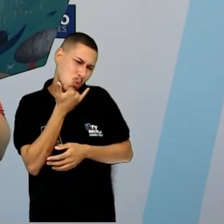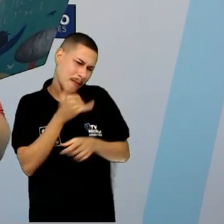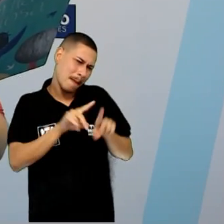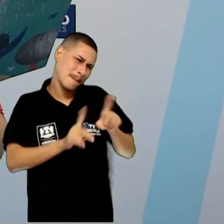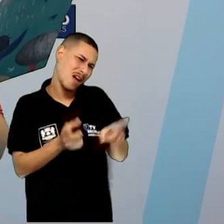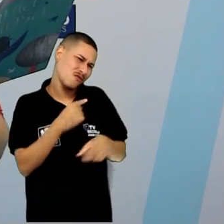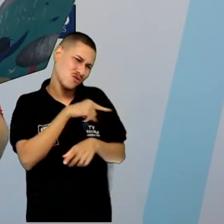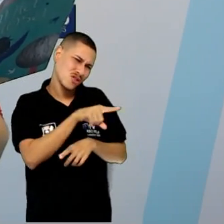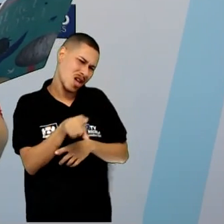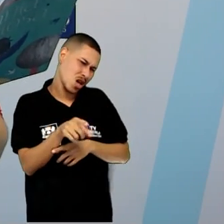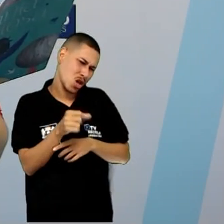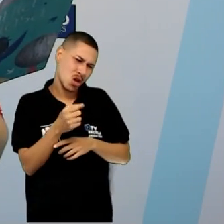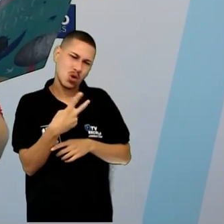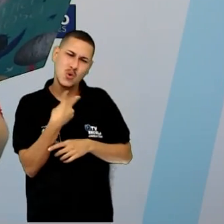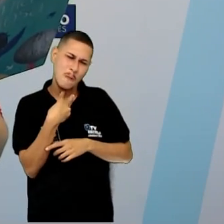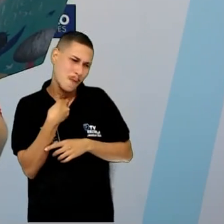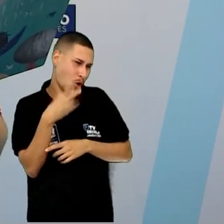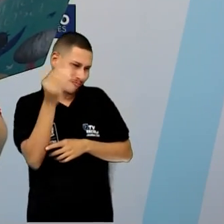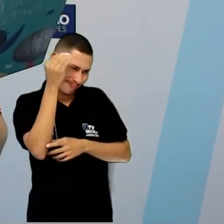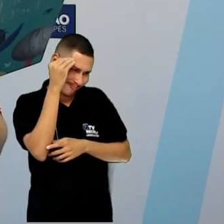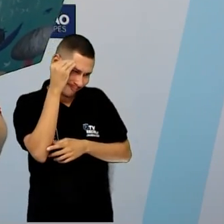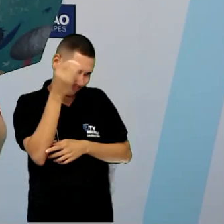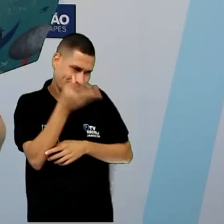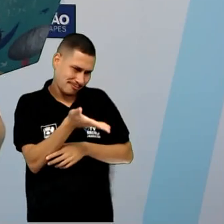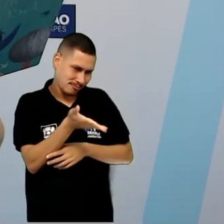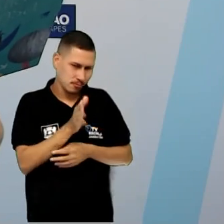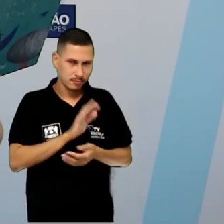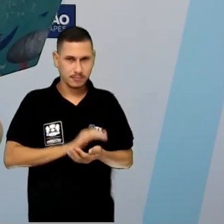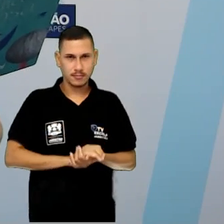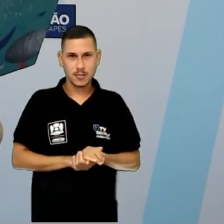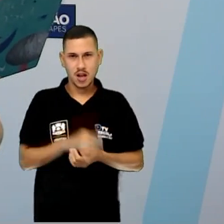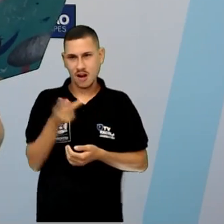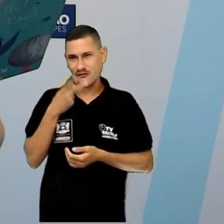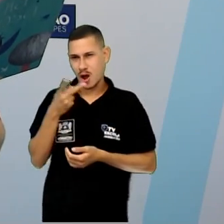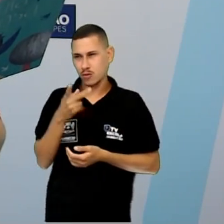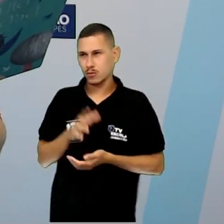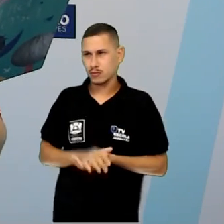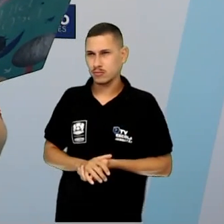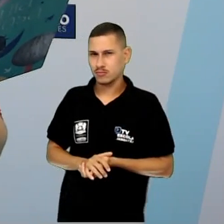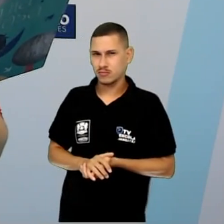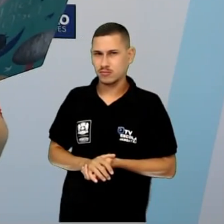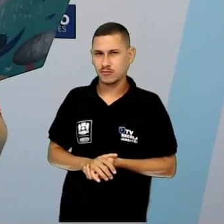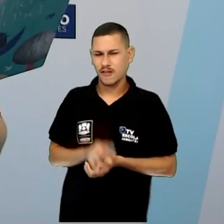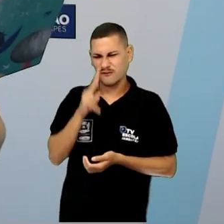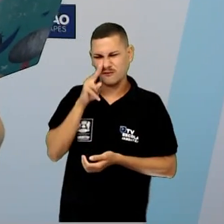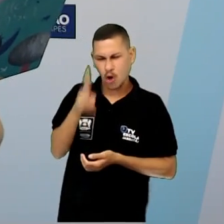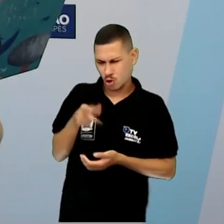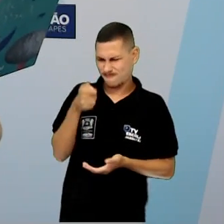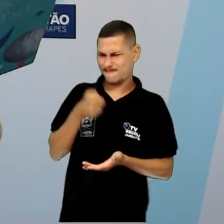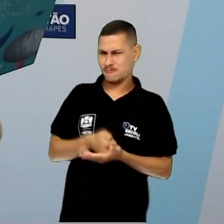há possibilidade nem de tentar. Falou alto, pesado, duro,